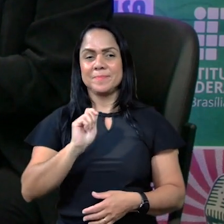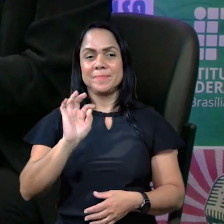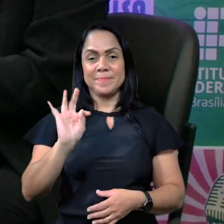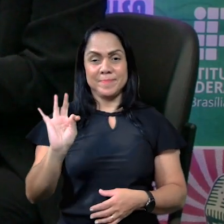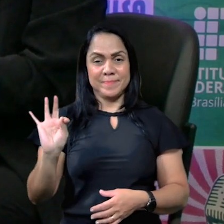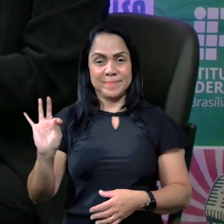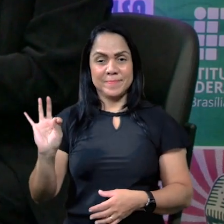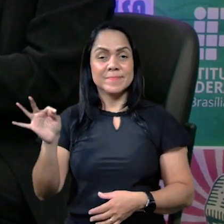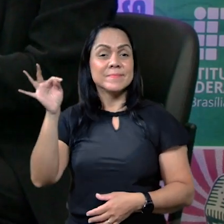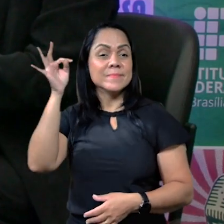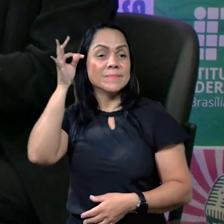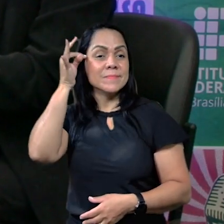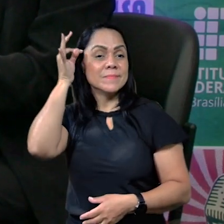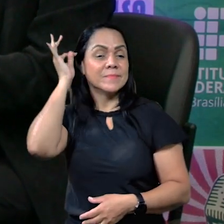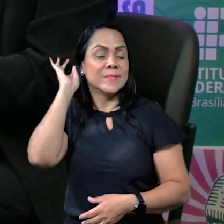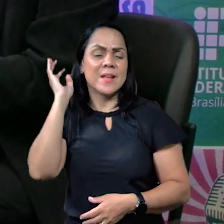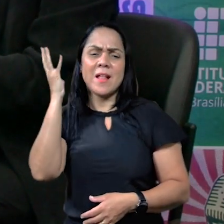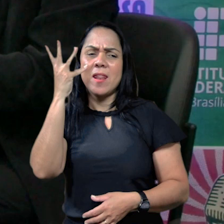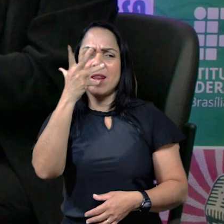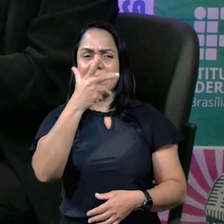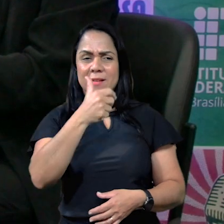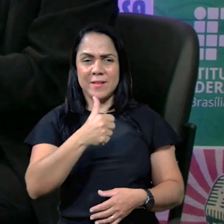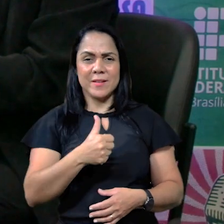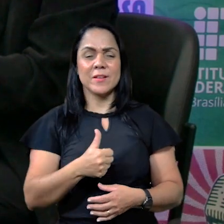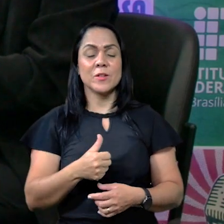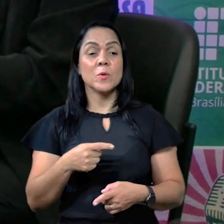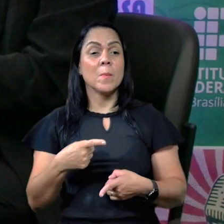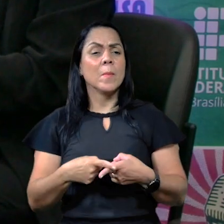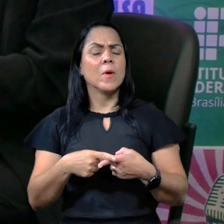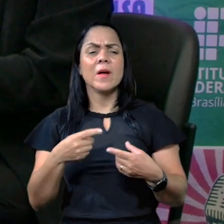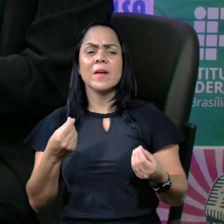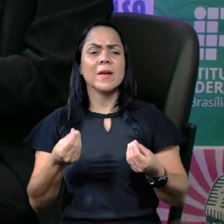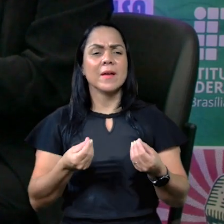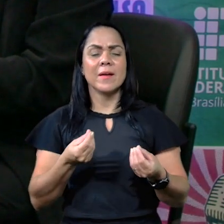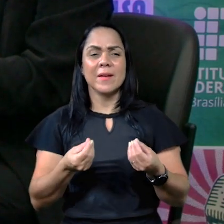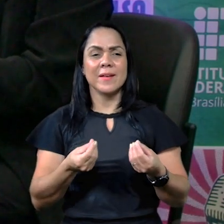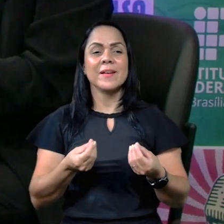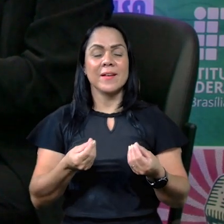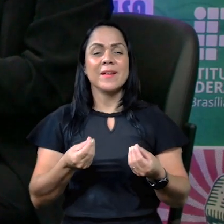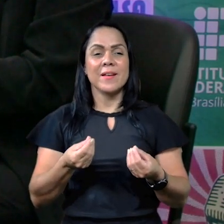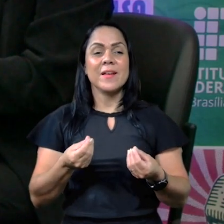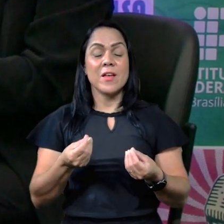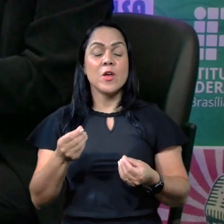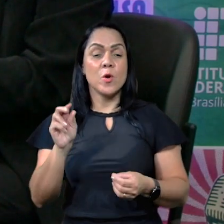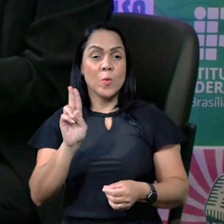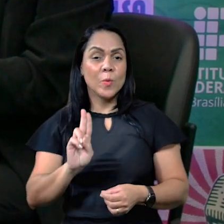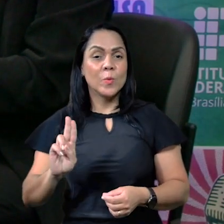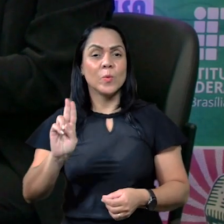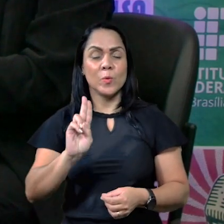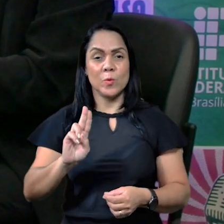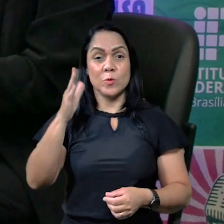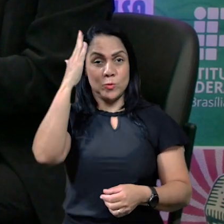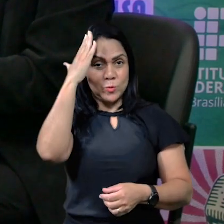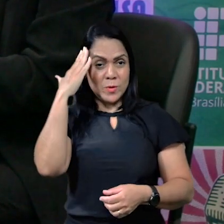Ai, que É, lindo! esse Isso porque você tem esse eu tenho esse costume de pegar sempre eu